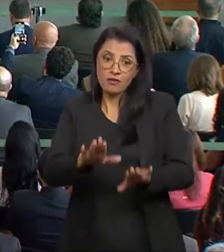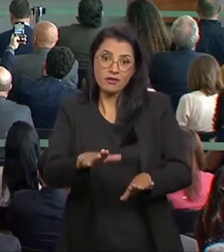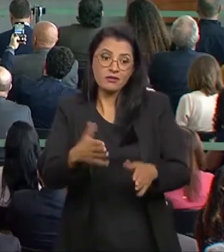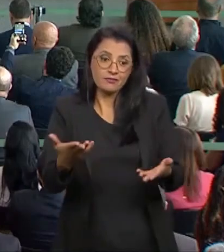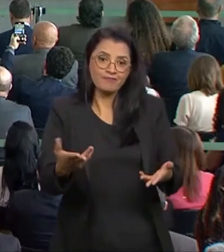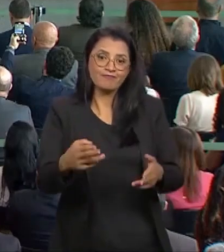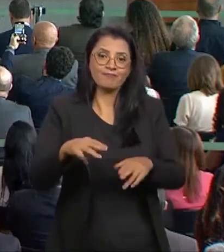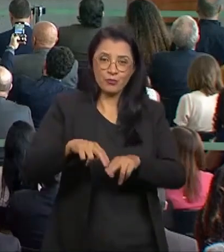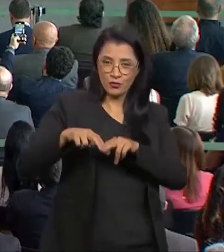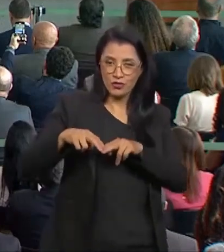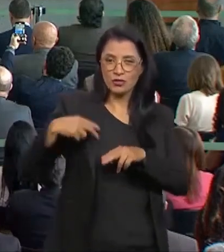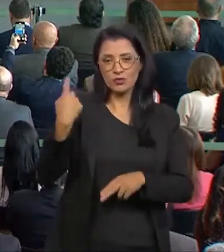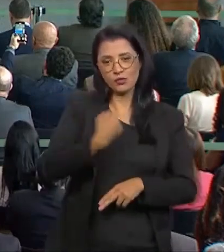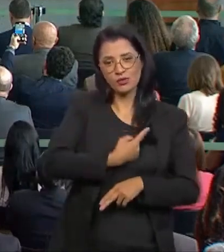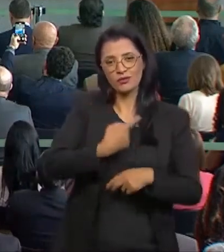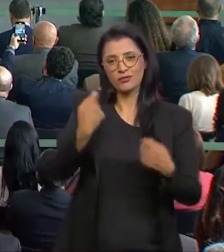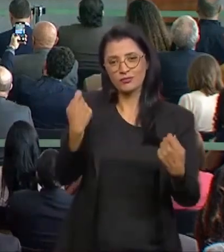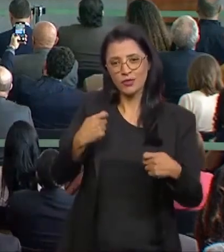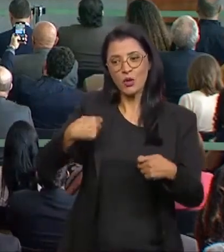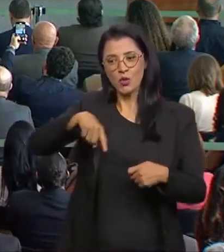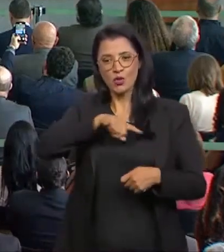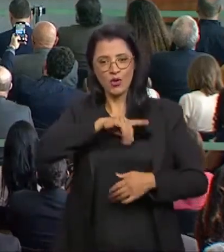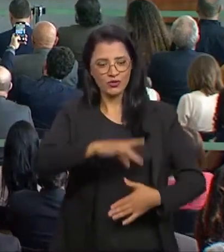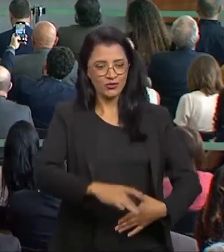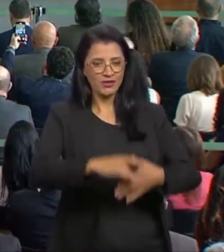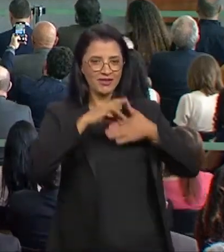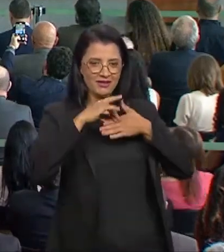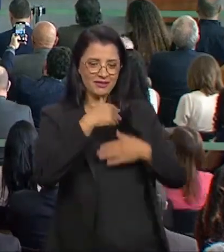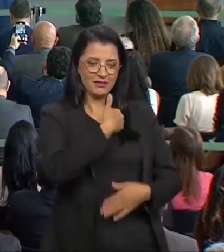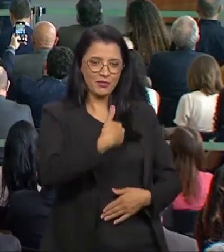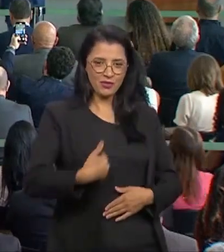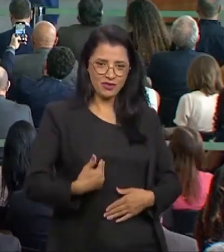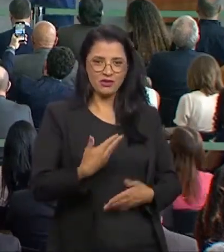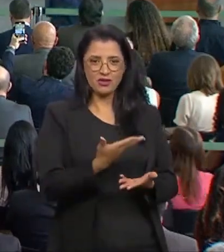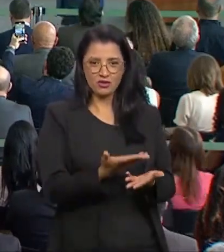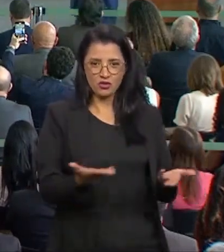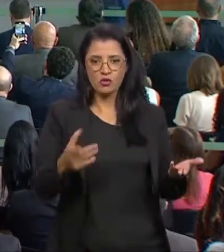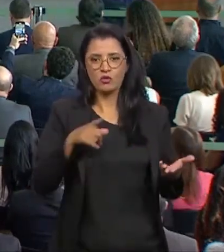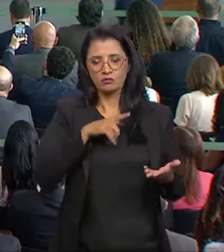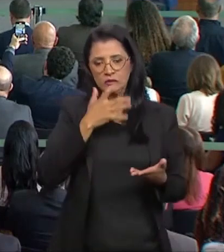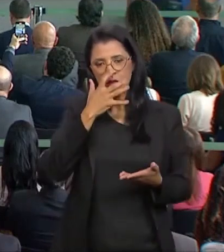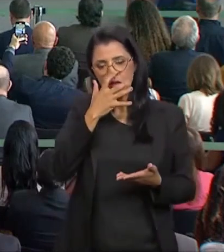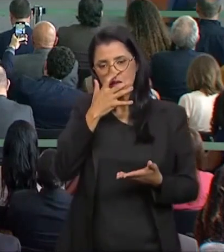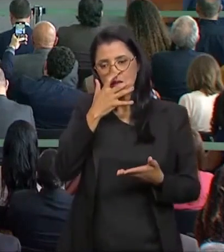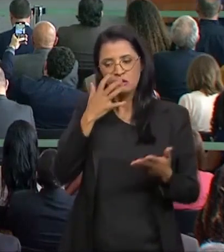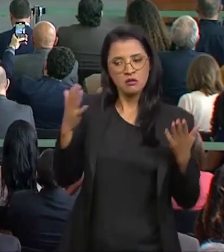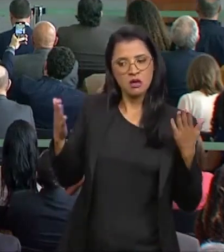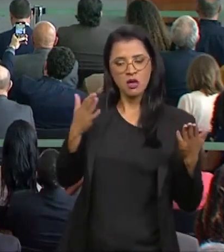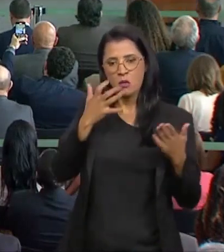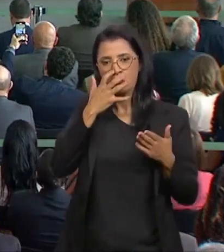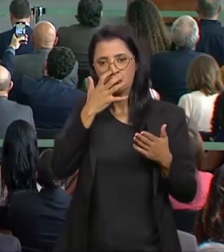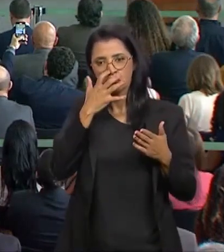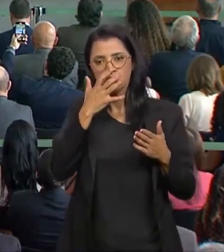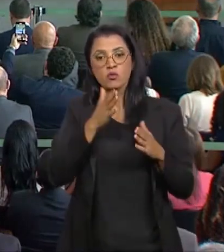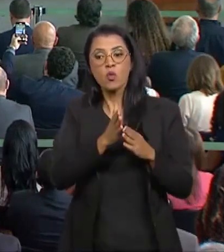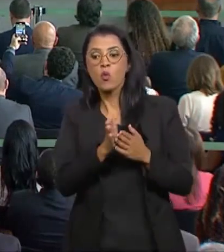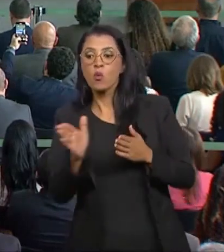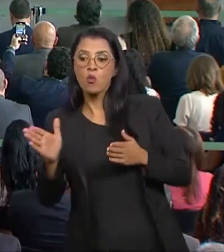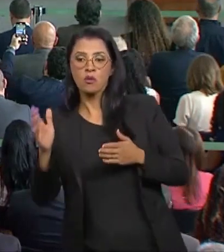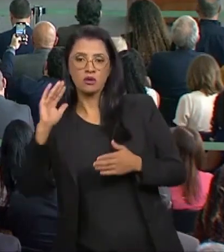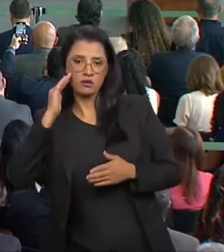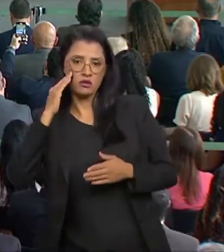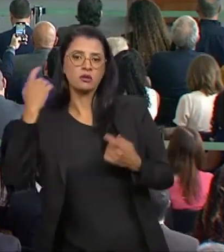Talvez por isso mesmo, é que nossos líderes políticos e econômicos estão divididos. Uma parte